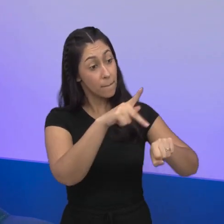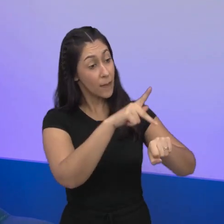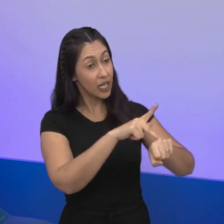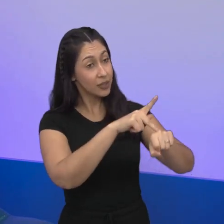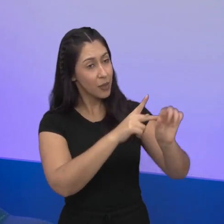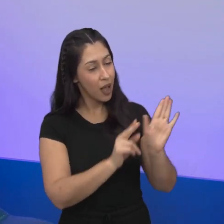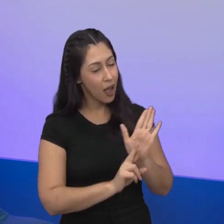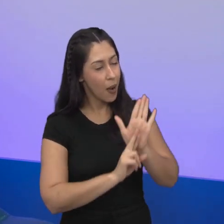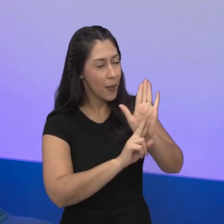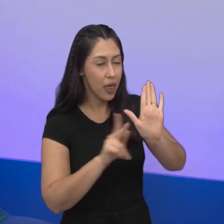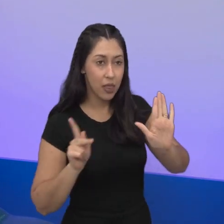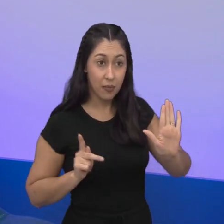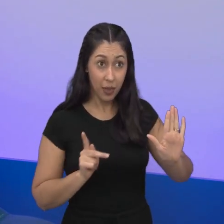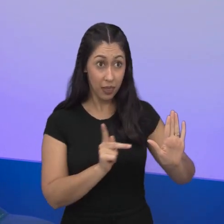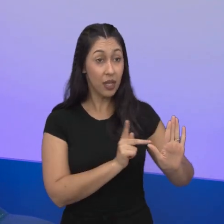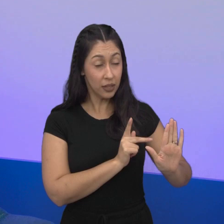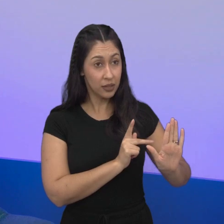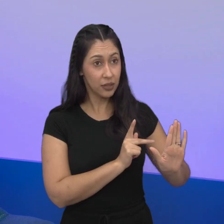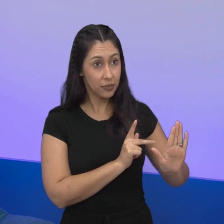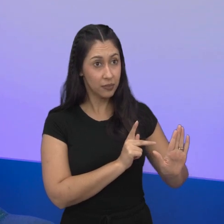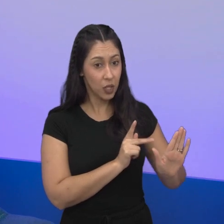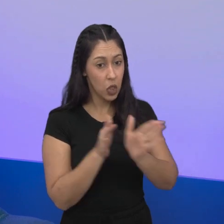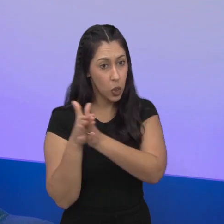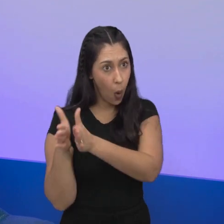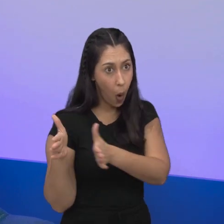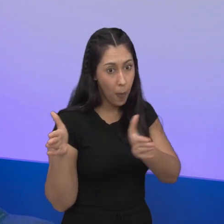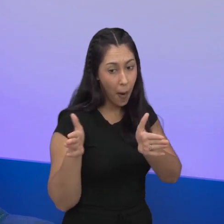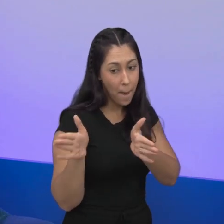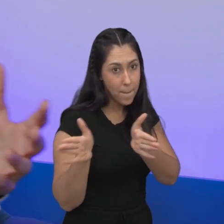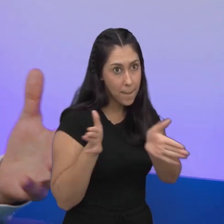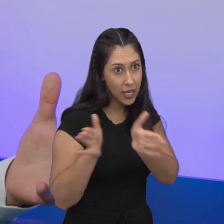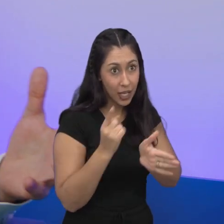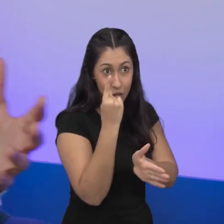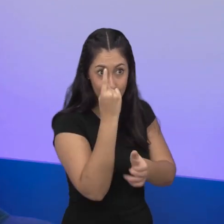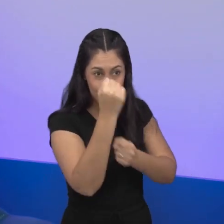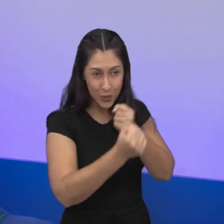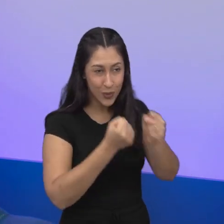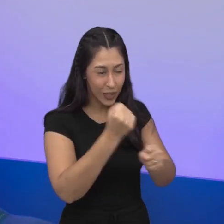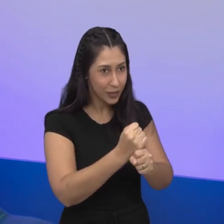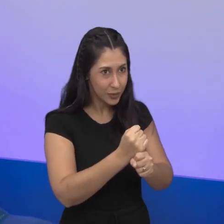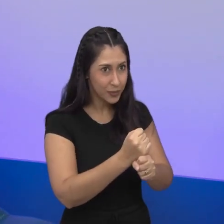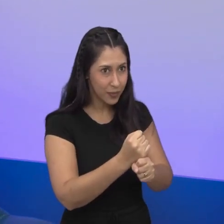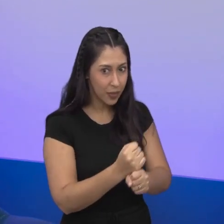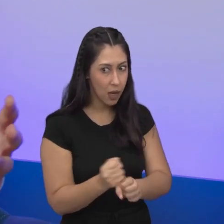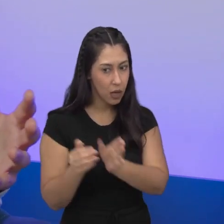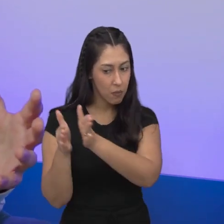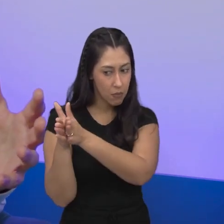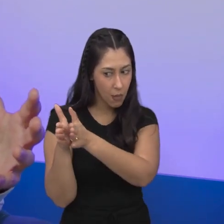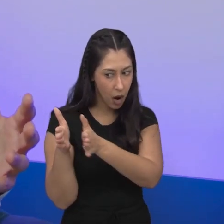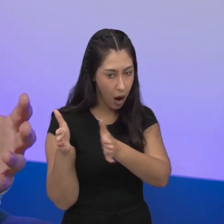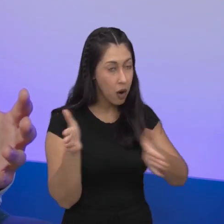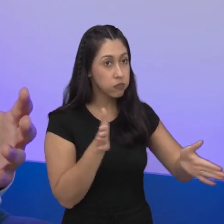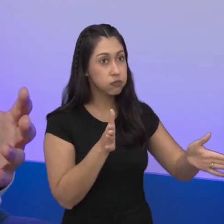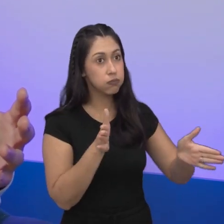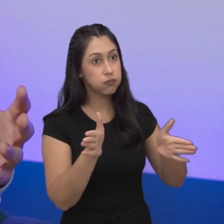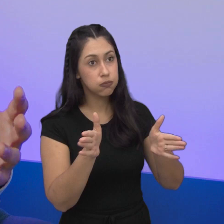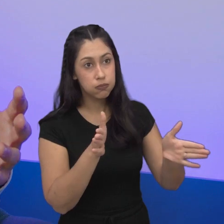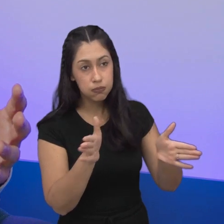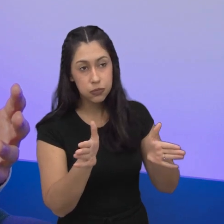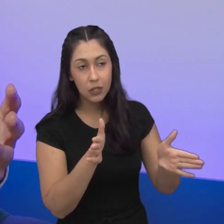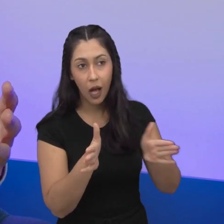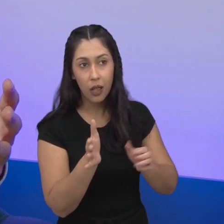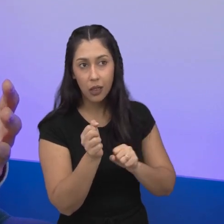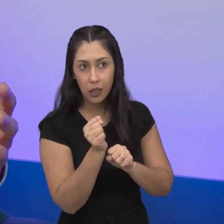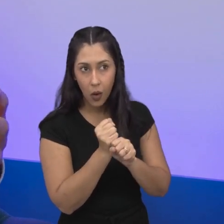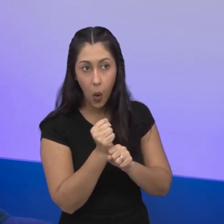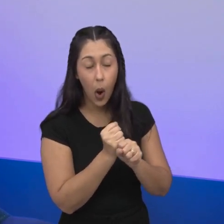desse encontro anual e essa presidência tem a duração de 1 ano. Durante todo o processo desse